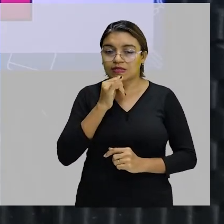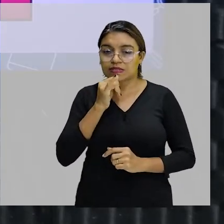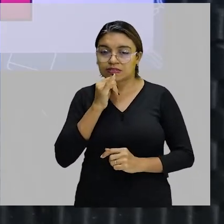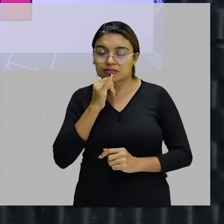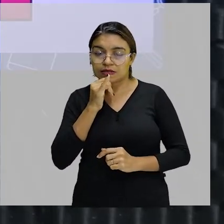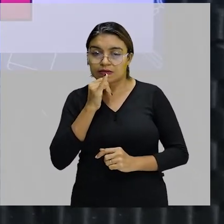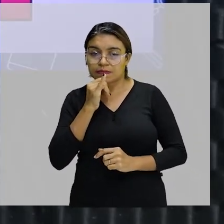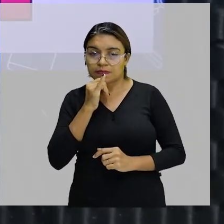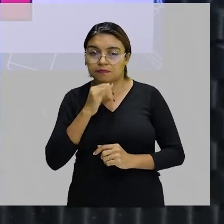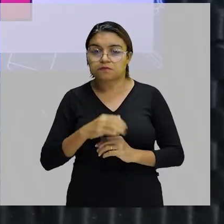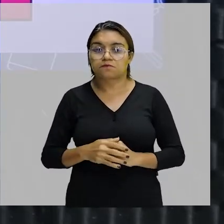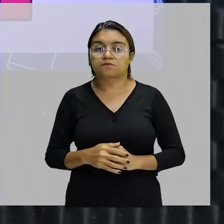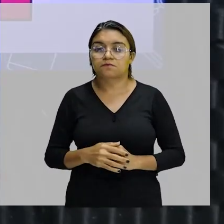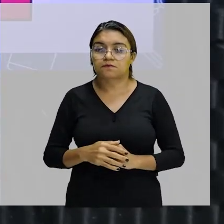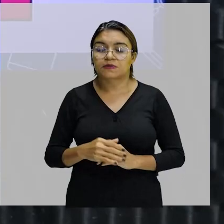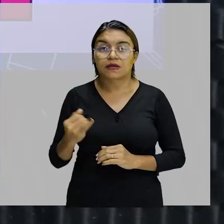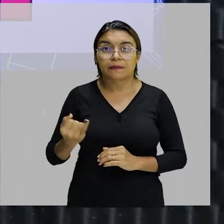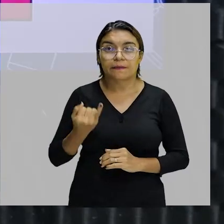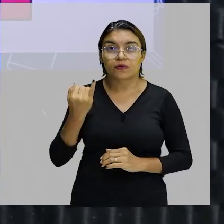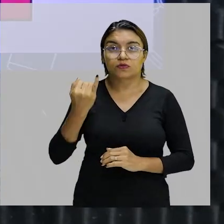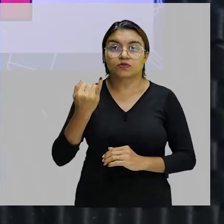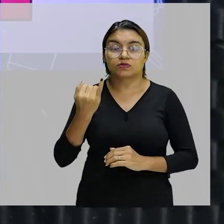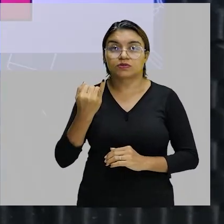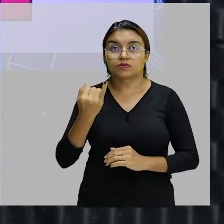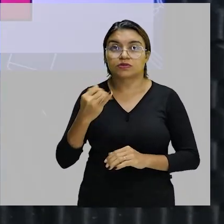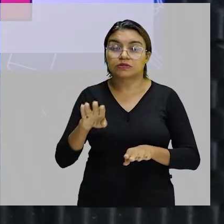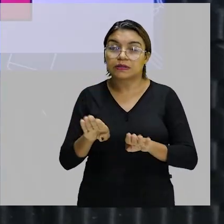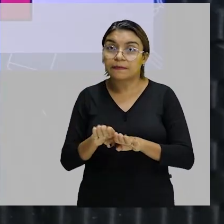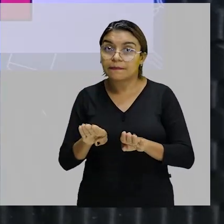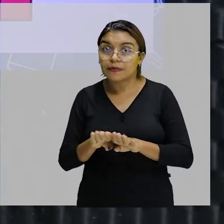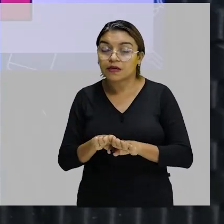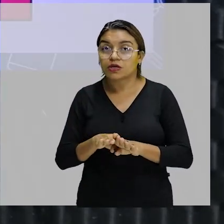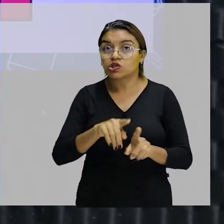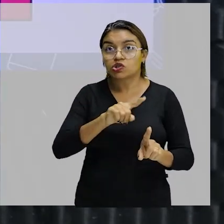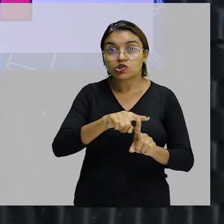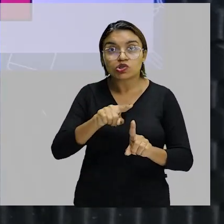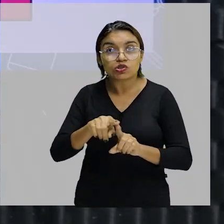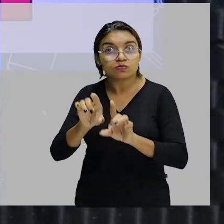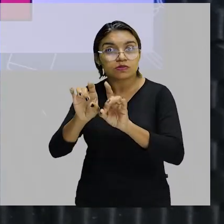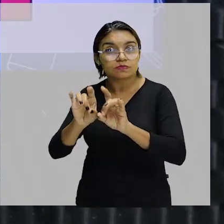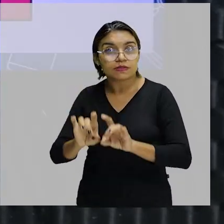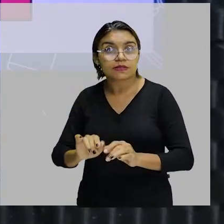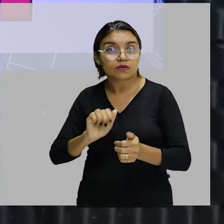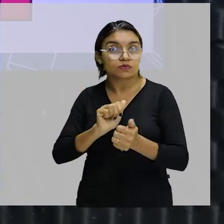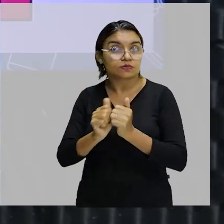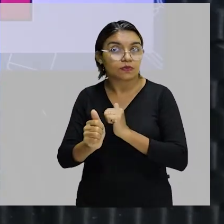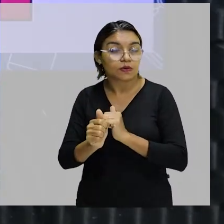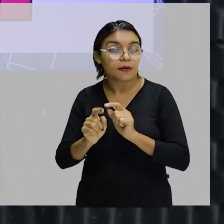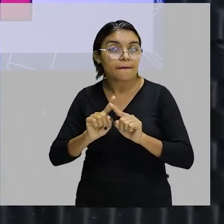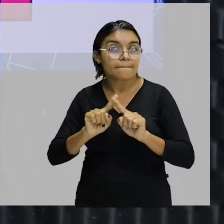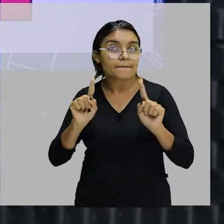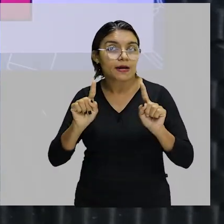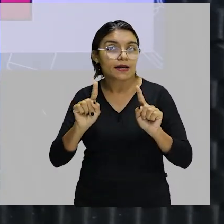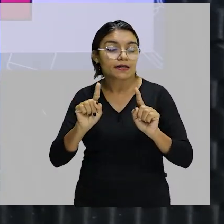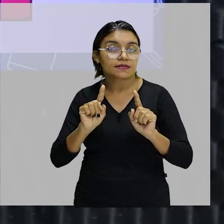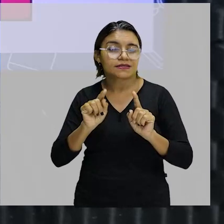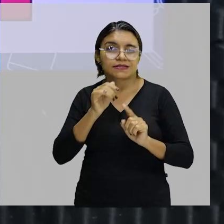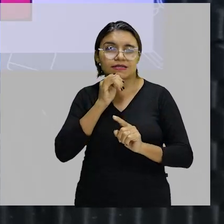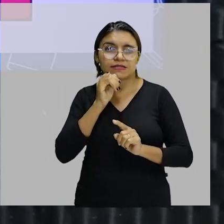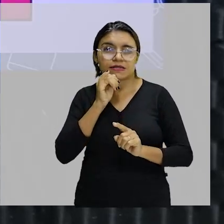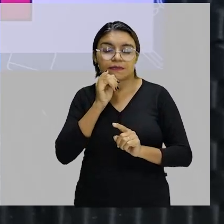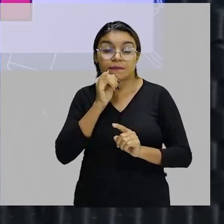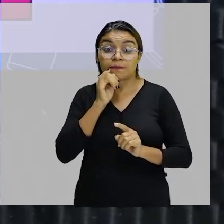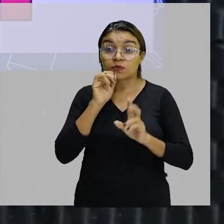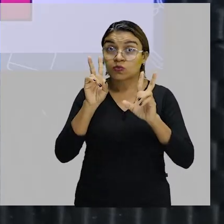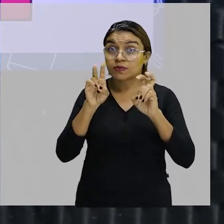o princípio da especificidade do esporte. Mas aí, quando eu vou falar de faixas